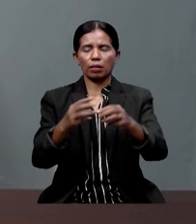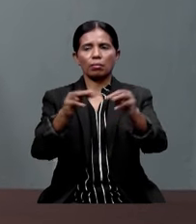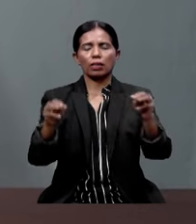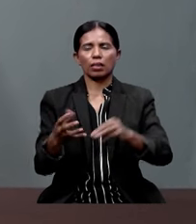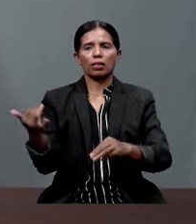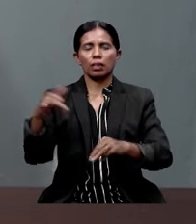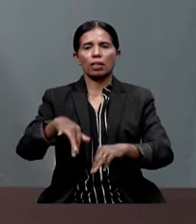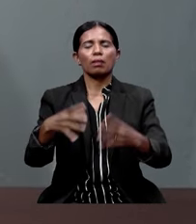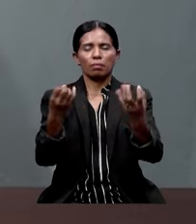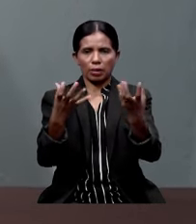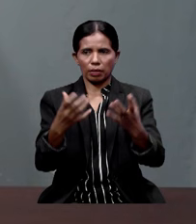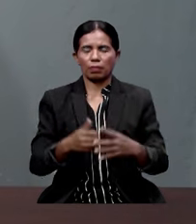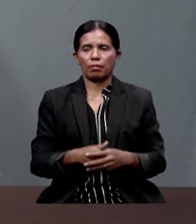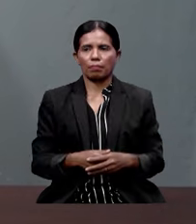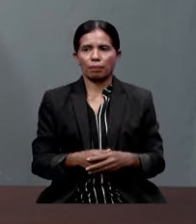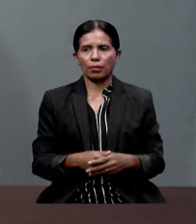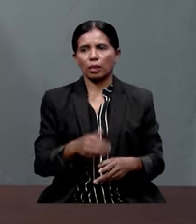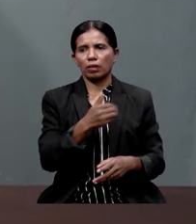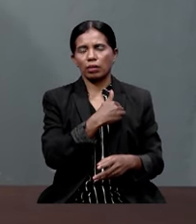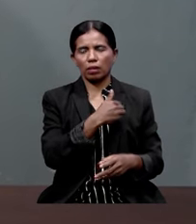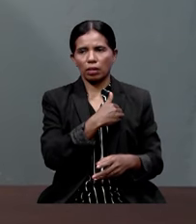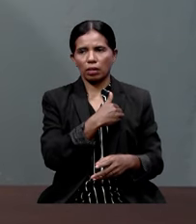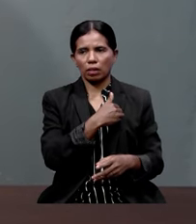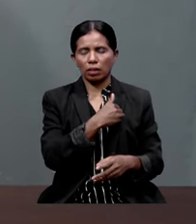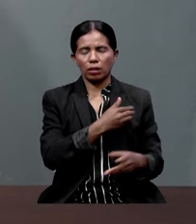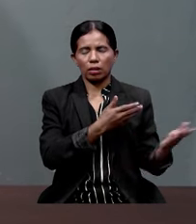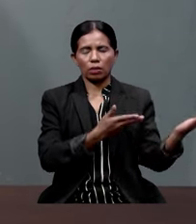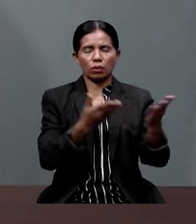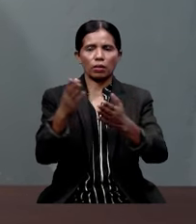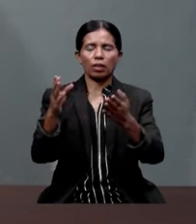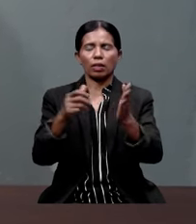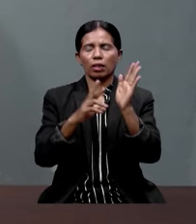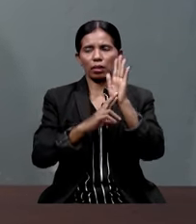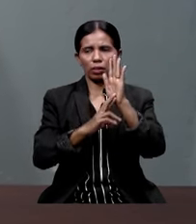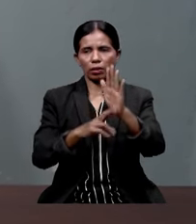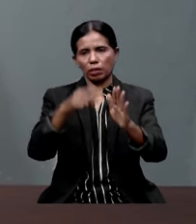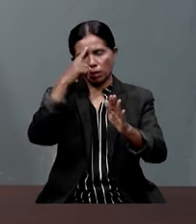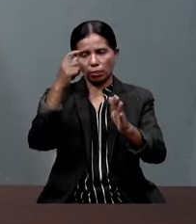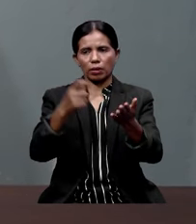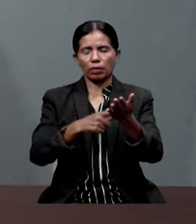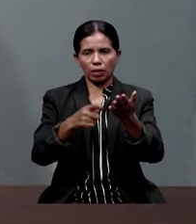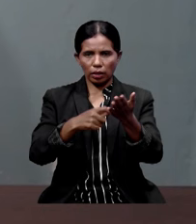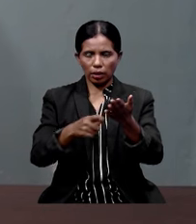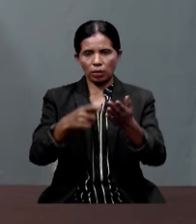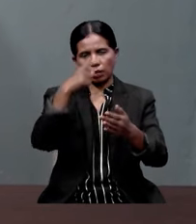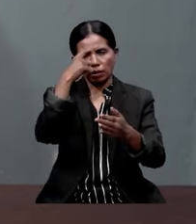maka, se dá que submete também a questão técnica, questão